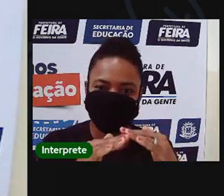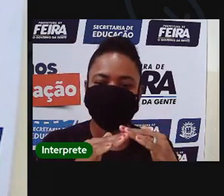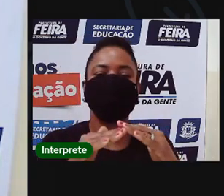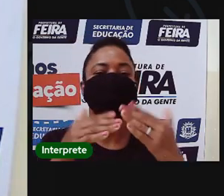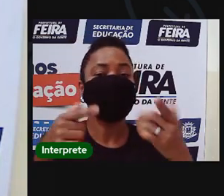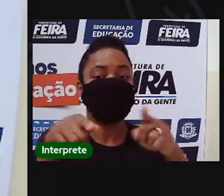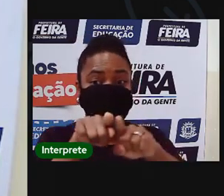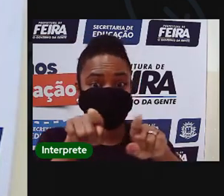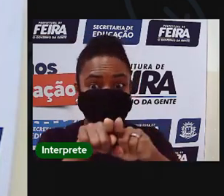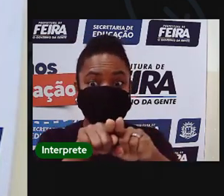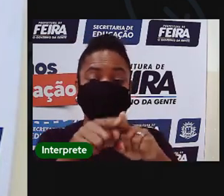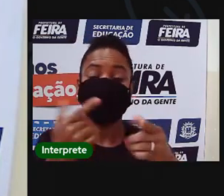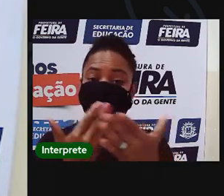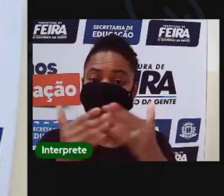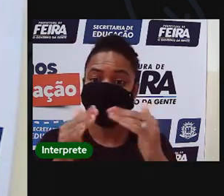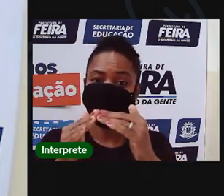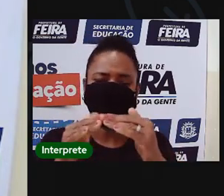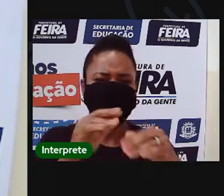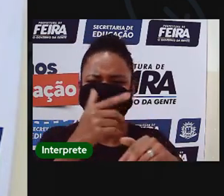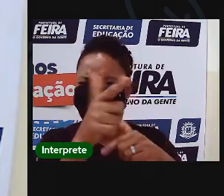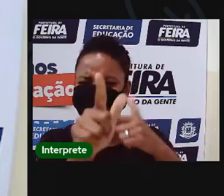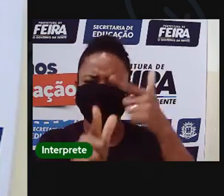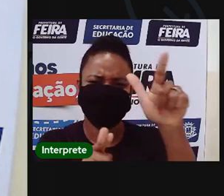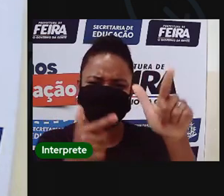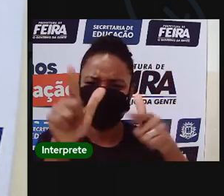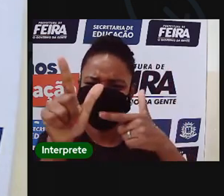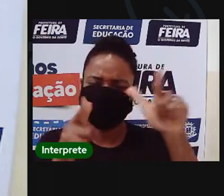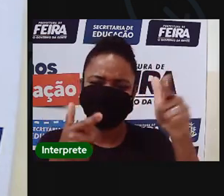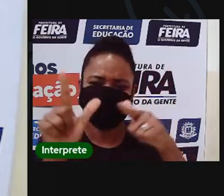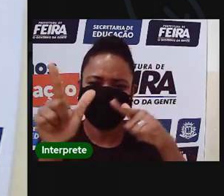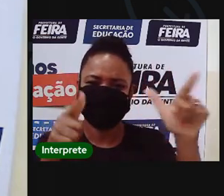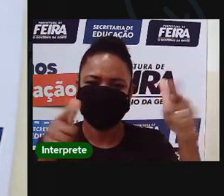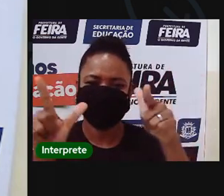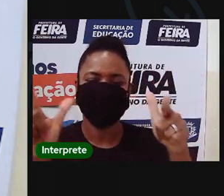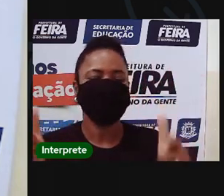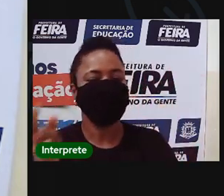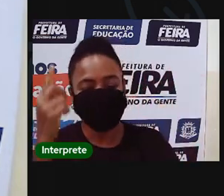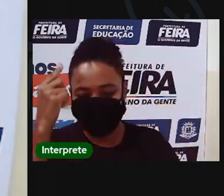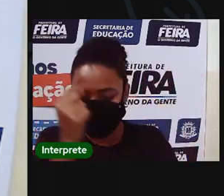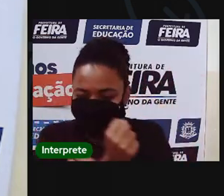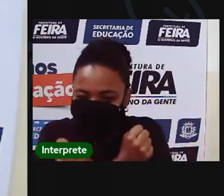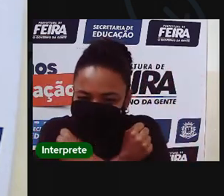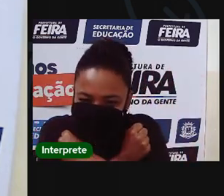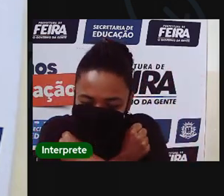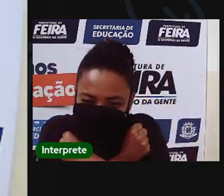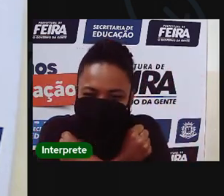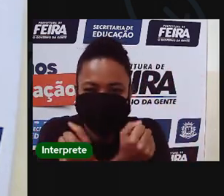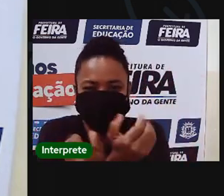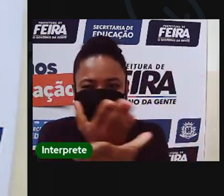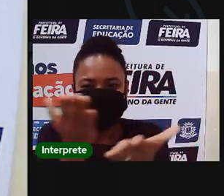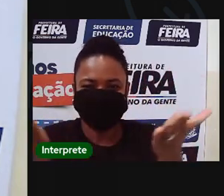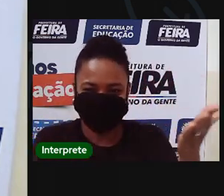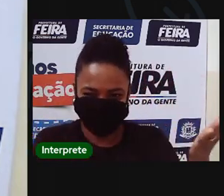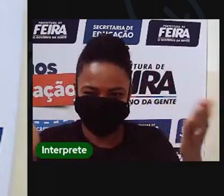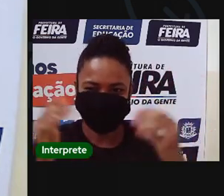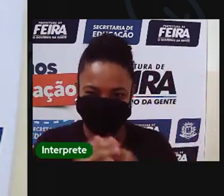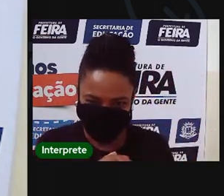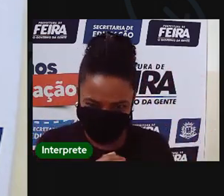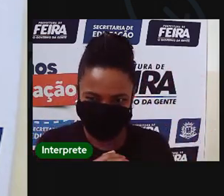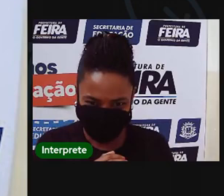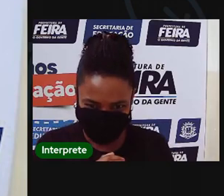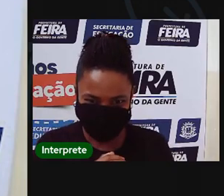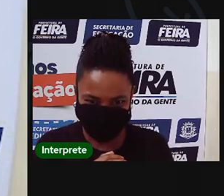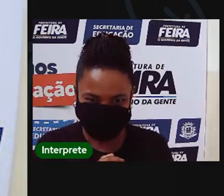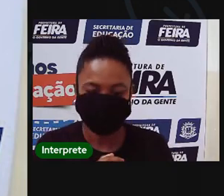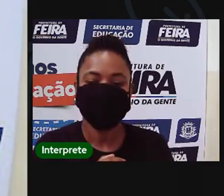Maria Antônia Costa, Otaviano Ferreira Campos, a Escola Municipal Professora Julieta Frutuoso de Araújo, 15